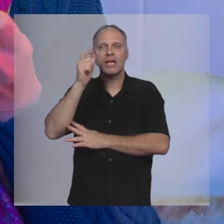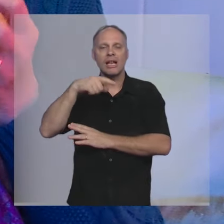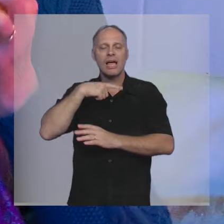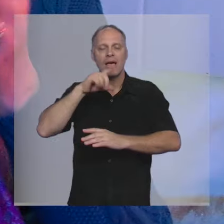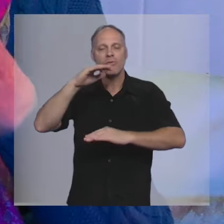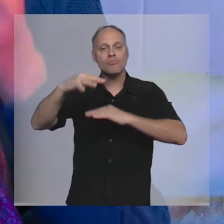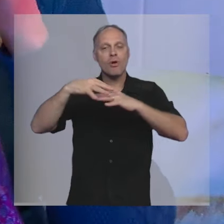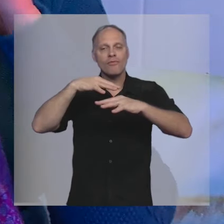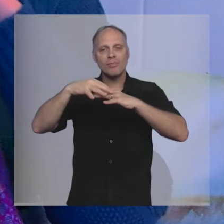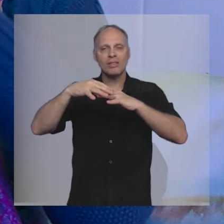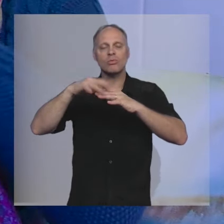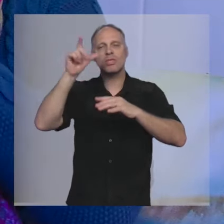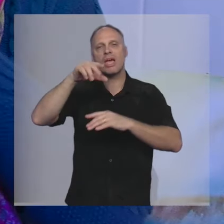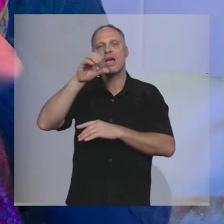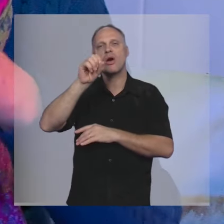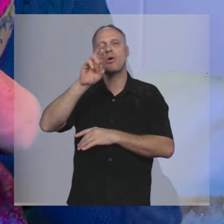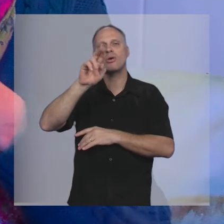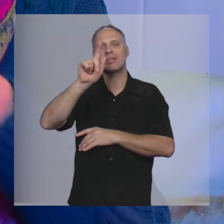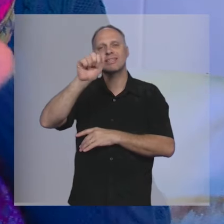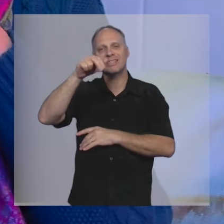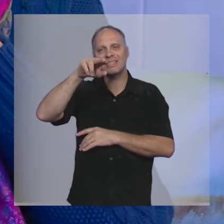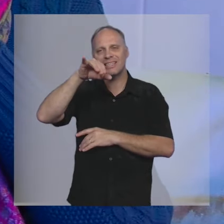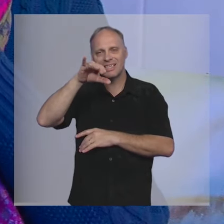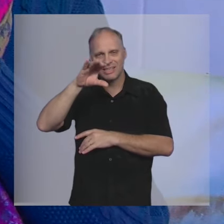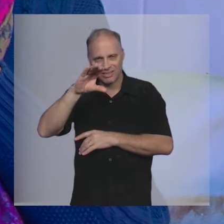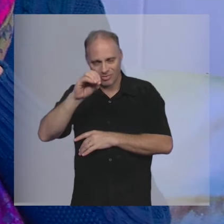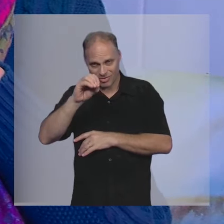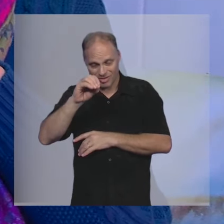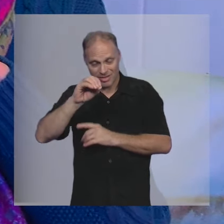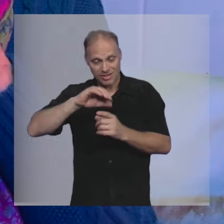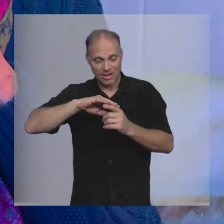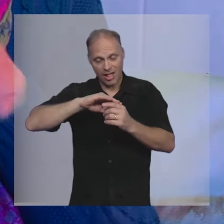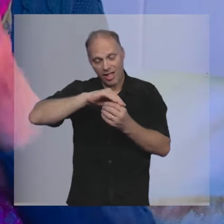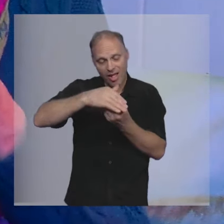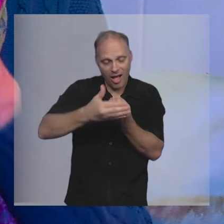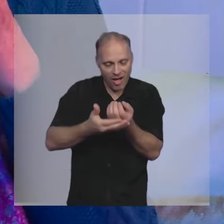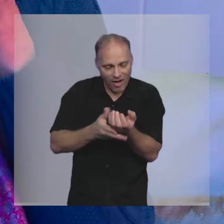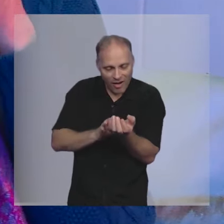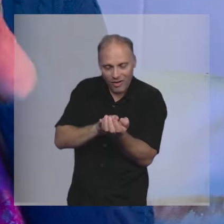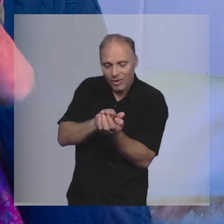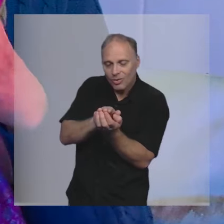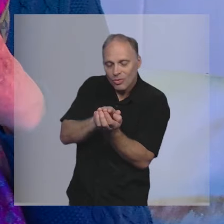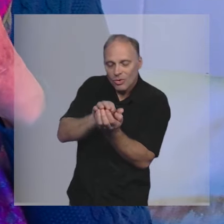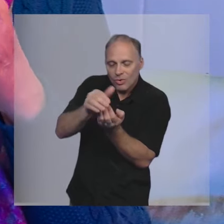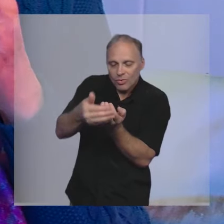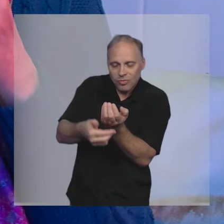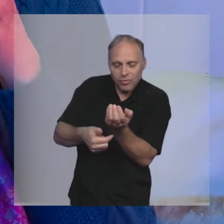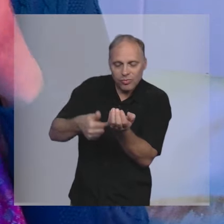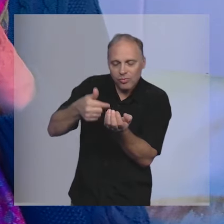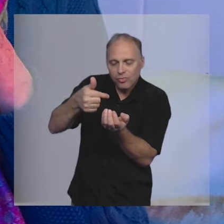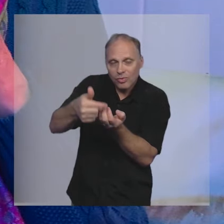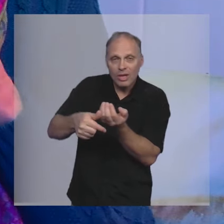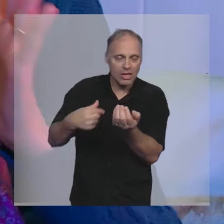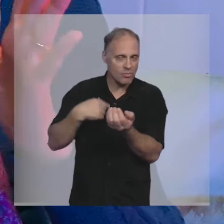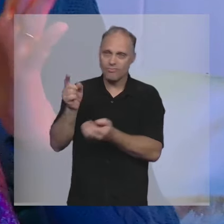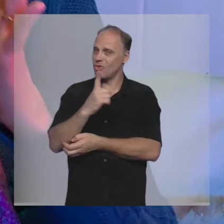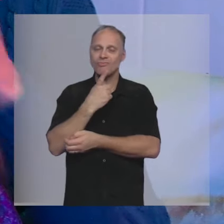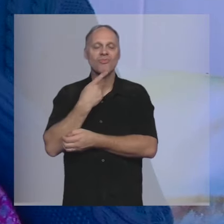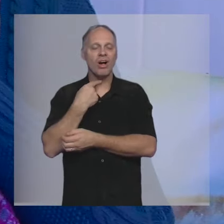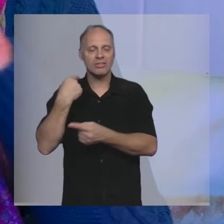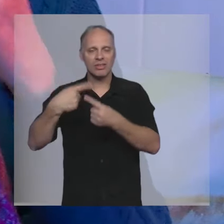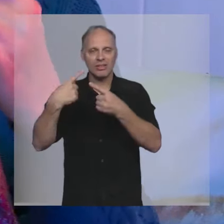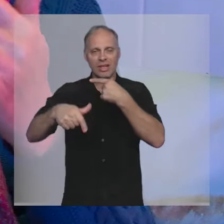é um movimento e ela é orgânica. É um movimento orgânico. Eu não gosto de trabalhar